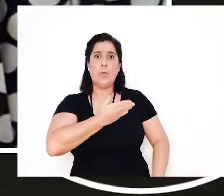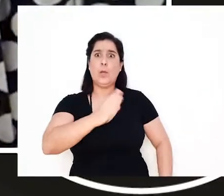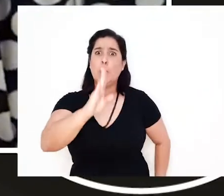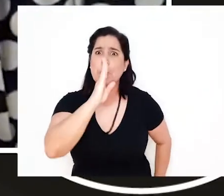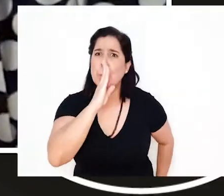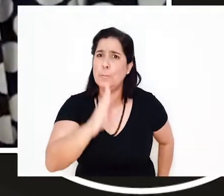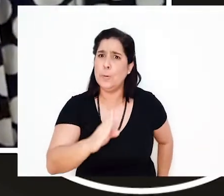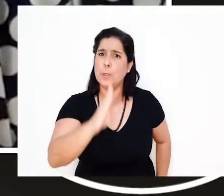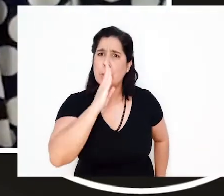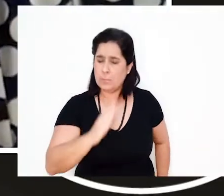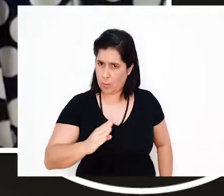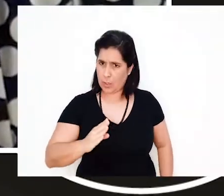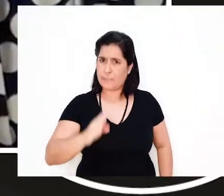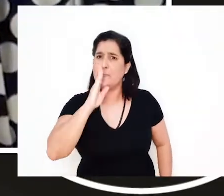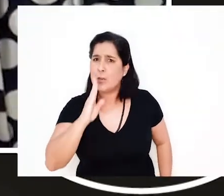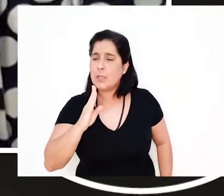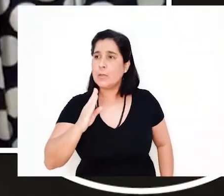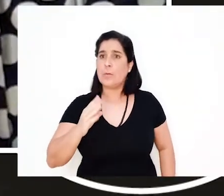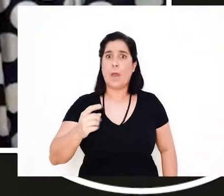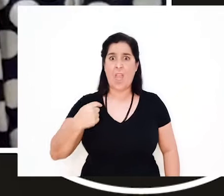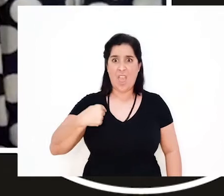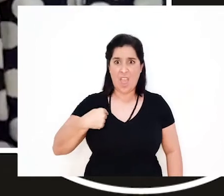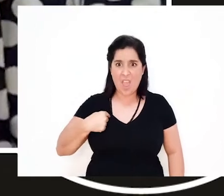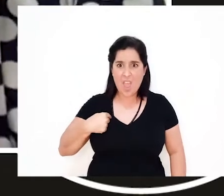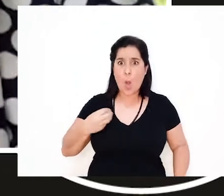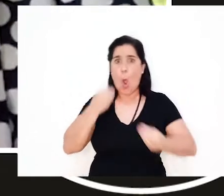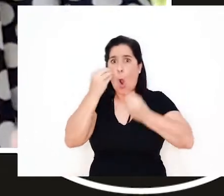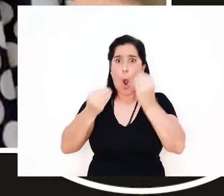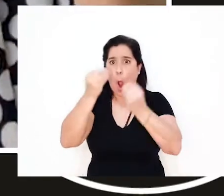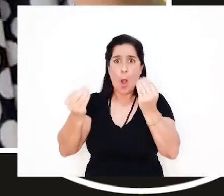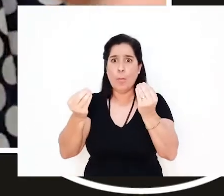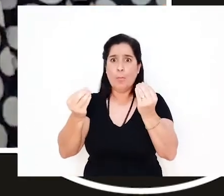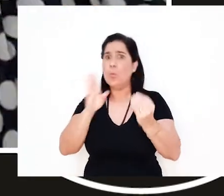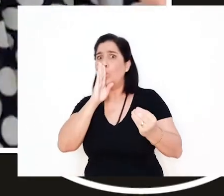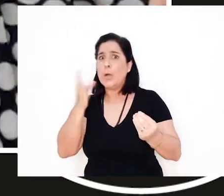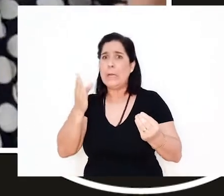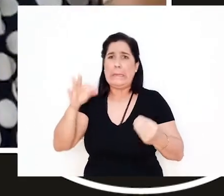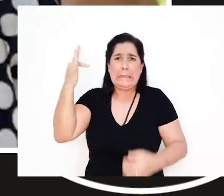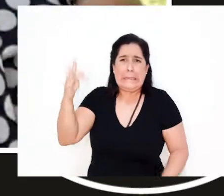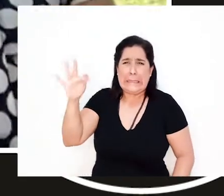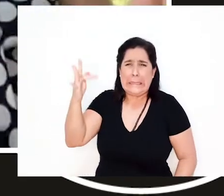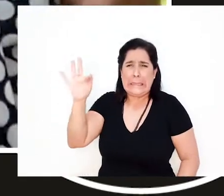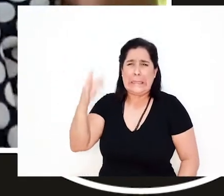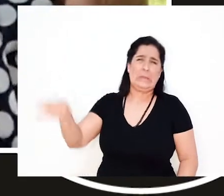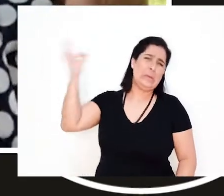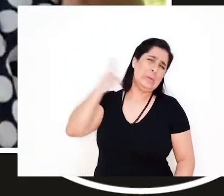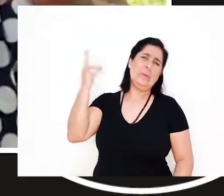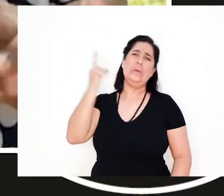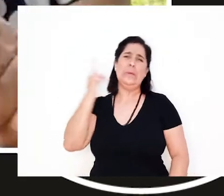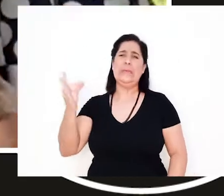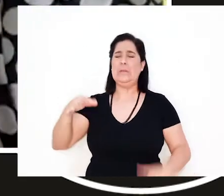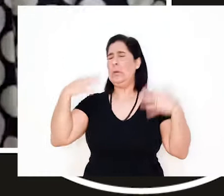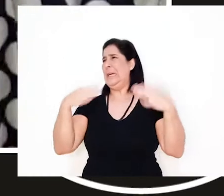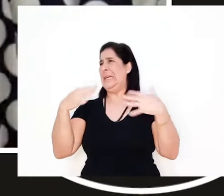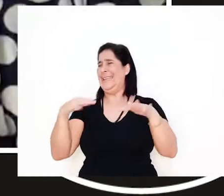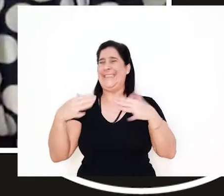boca. Fica quieto. E eu, como que fica quieto, seu Caninha? Com desgraça dessa me picando